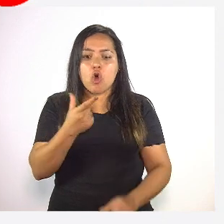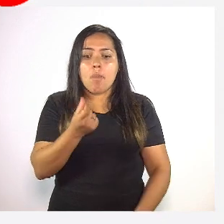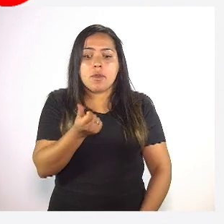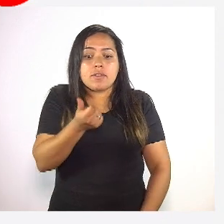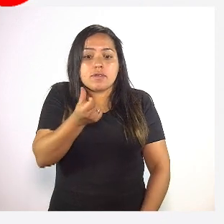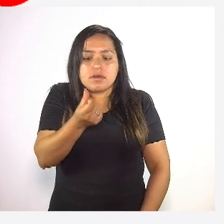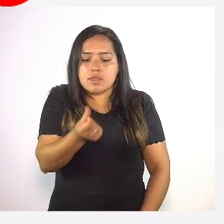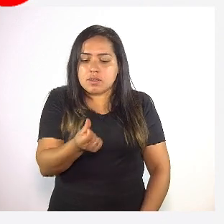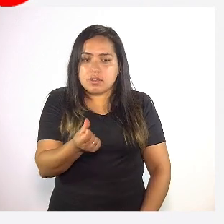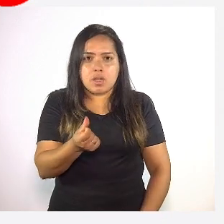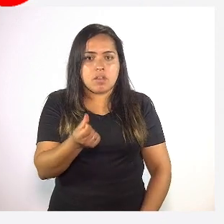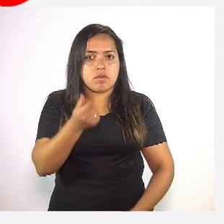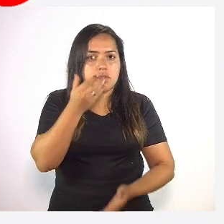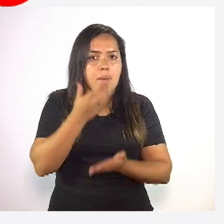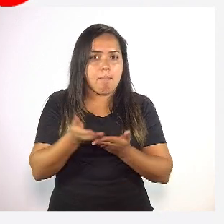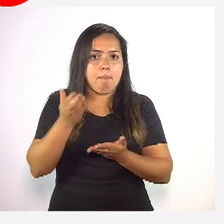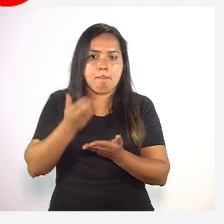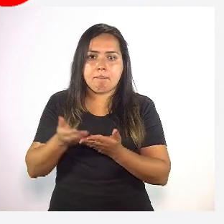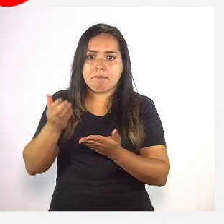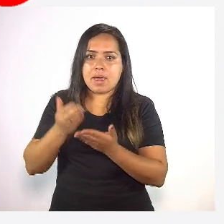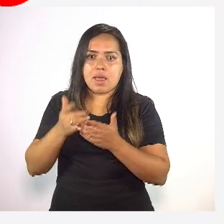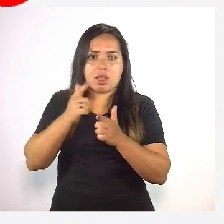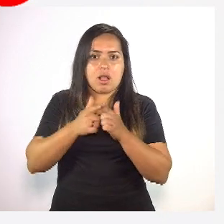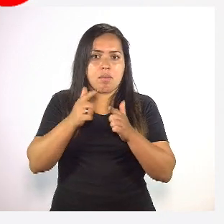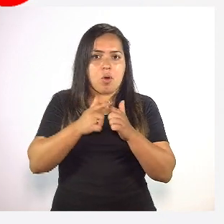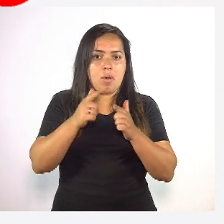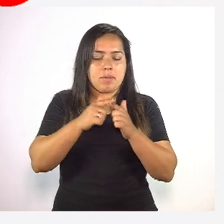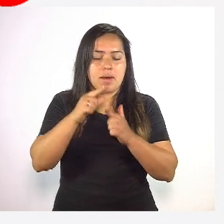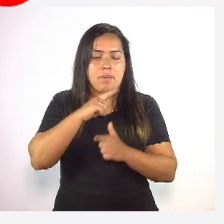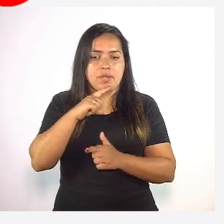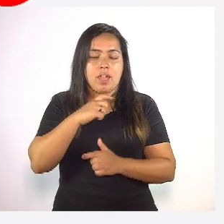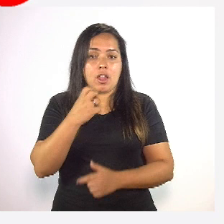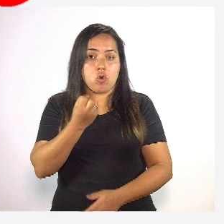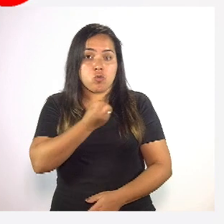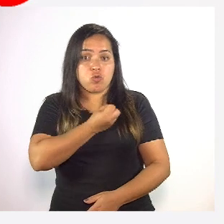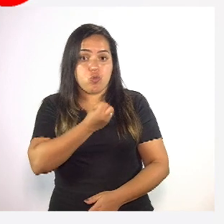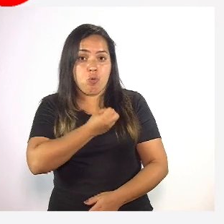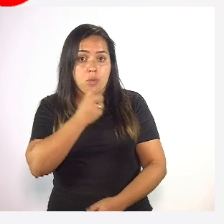2016, a gente vem observando isso, seja pelo número de